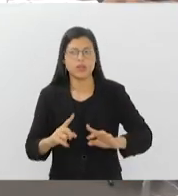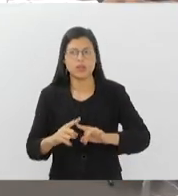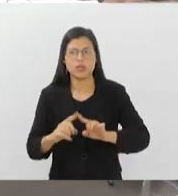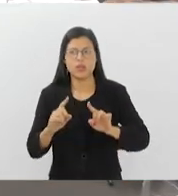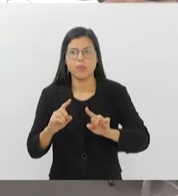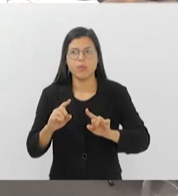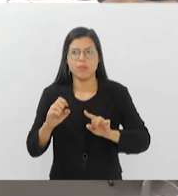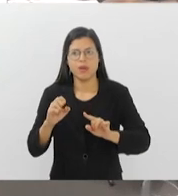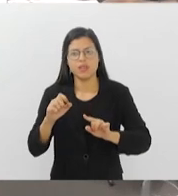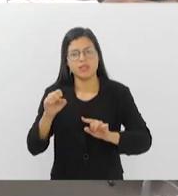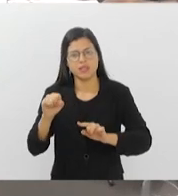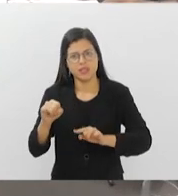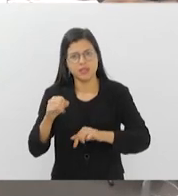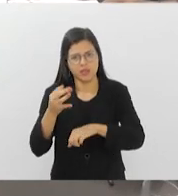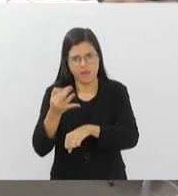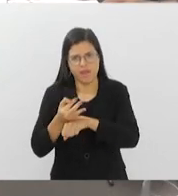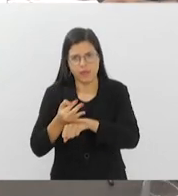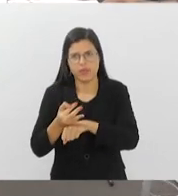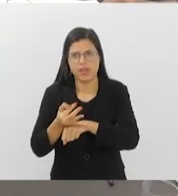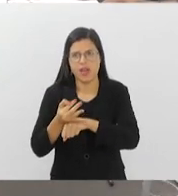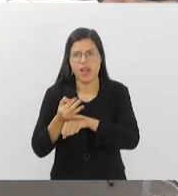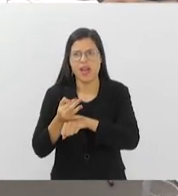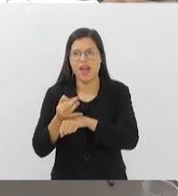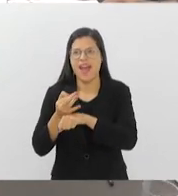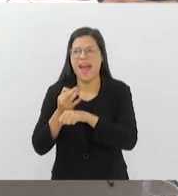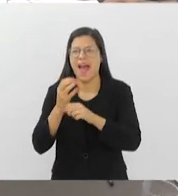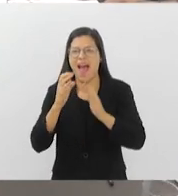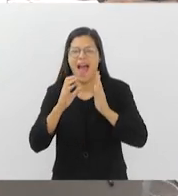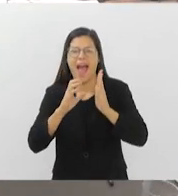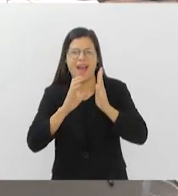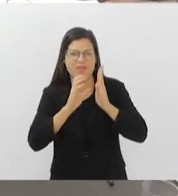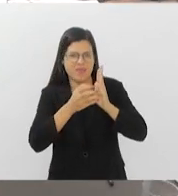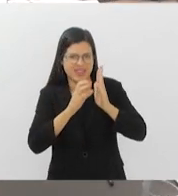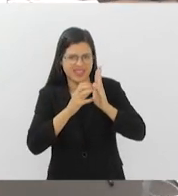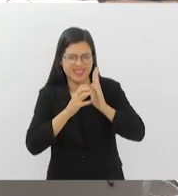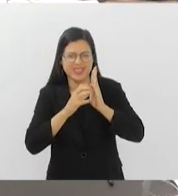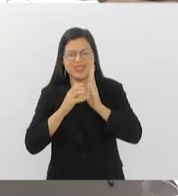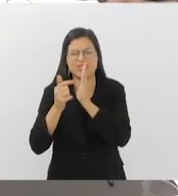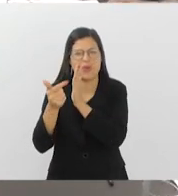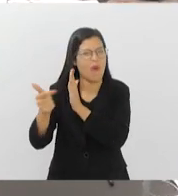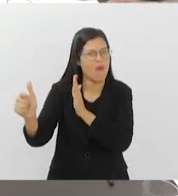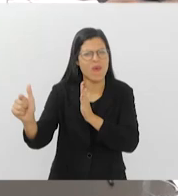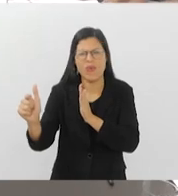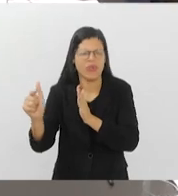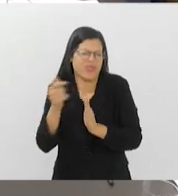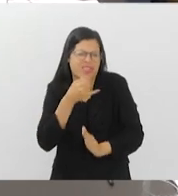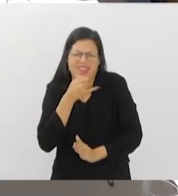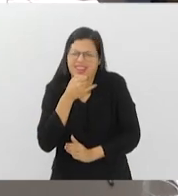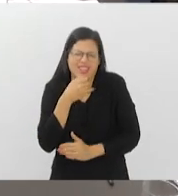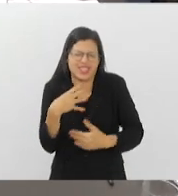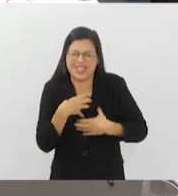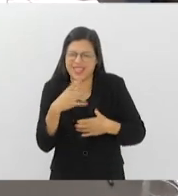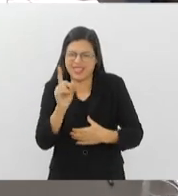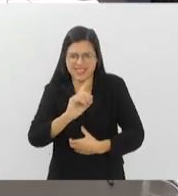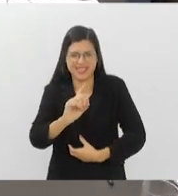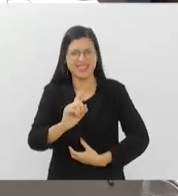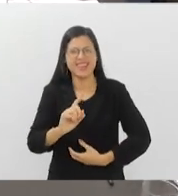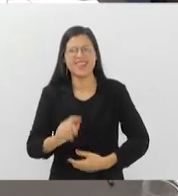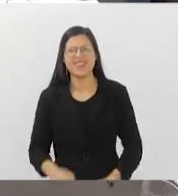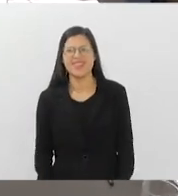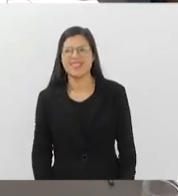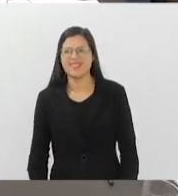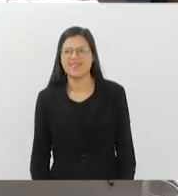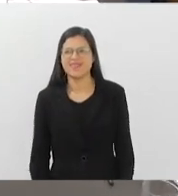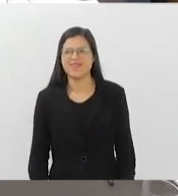a oposição não fica triste de assumir aí a presidência. Vai estar bem representado e já designado Vossa Excelência